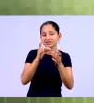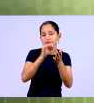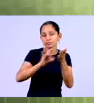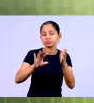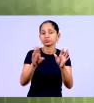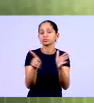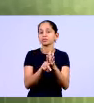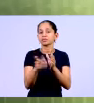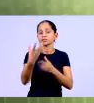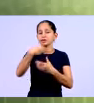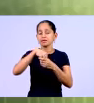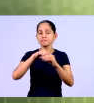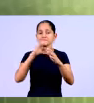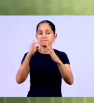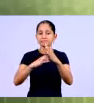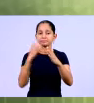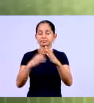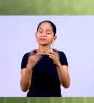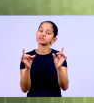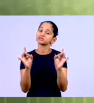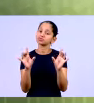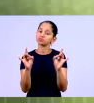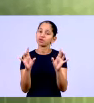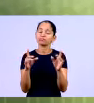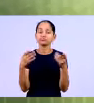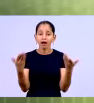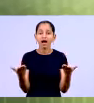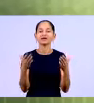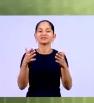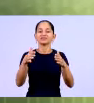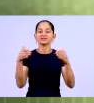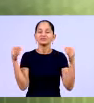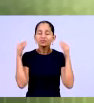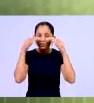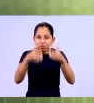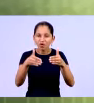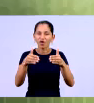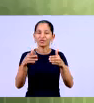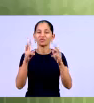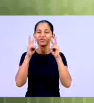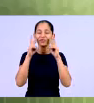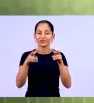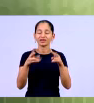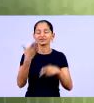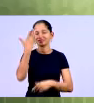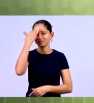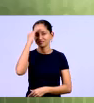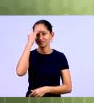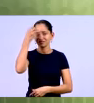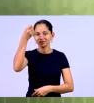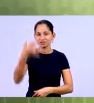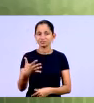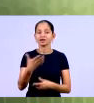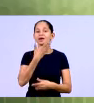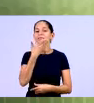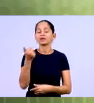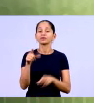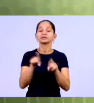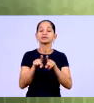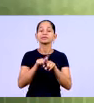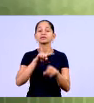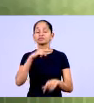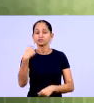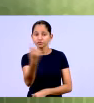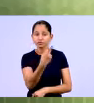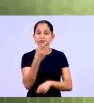as empresas. E aí nós abordaremos esses aspectos e aí com certeza você vai entender bem melhor. Além do que, vocês terão também